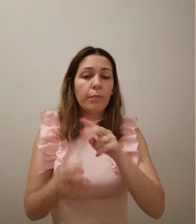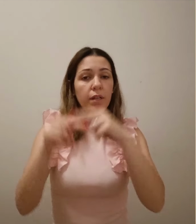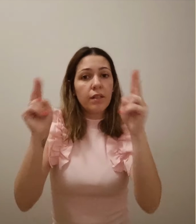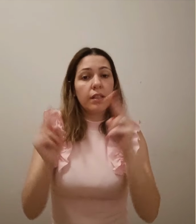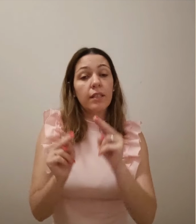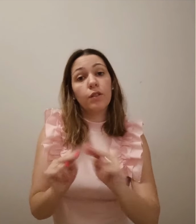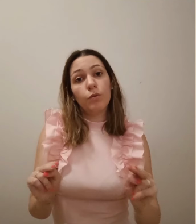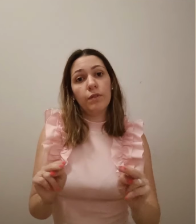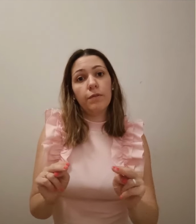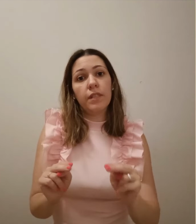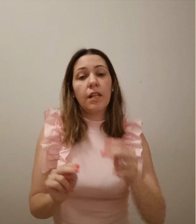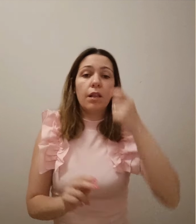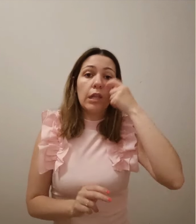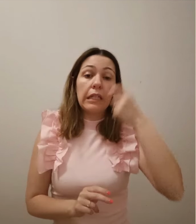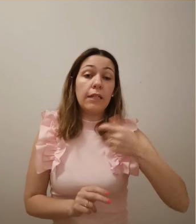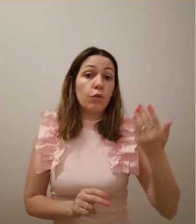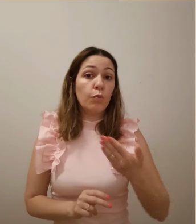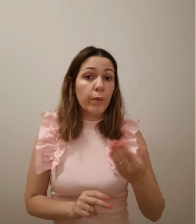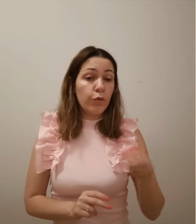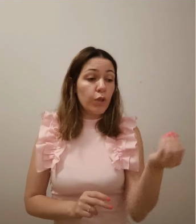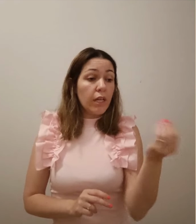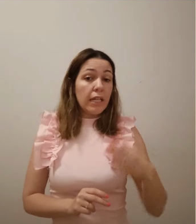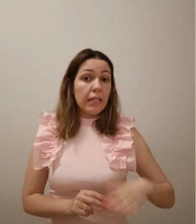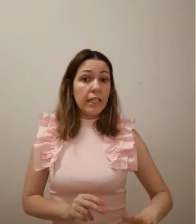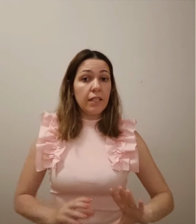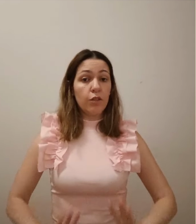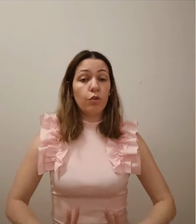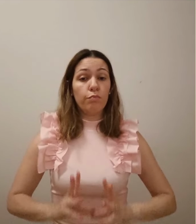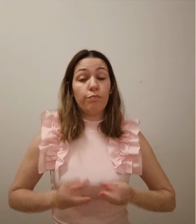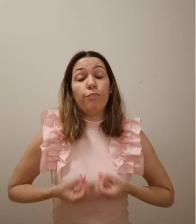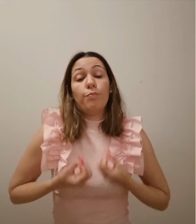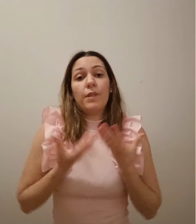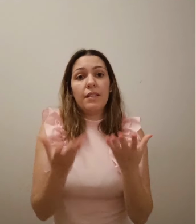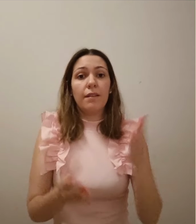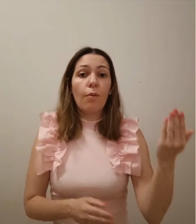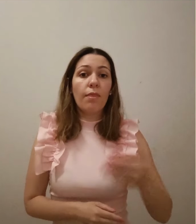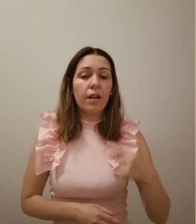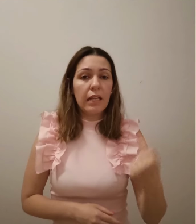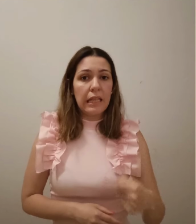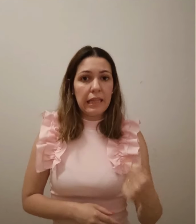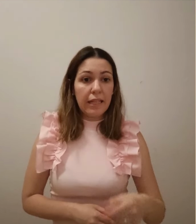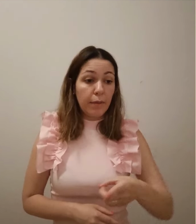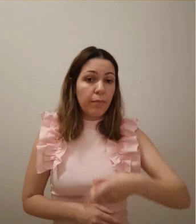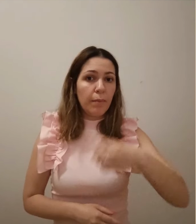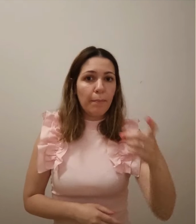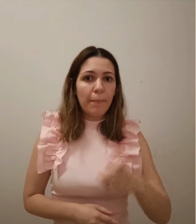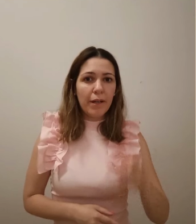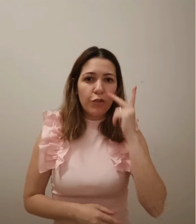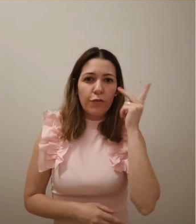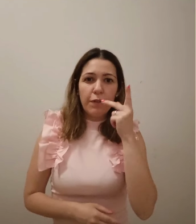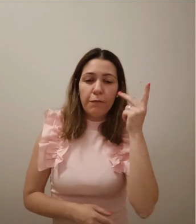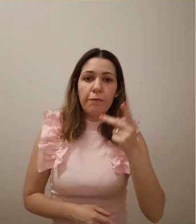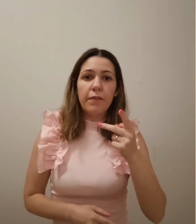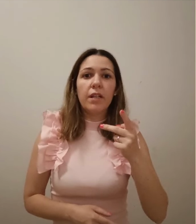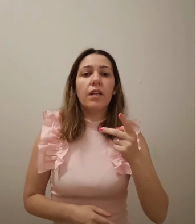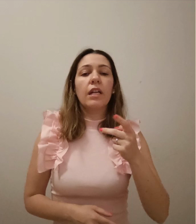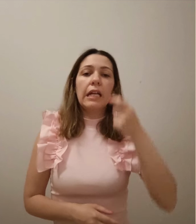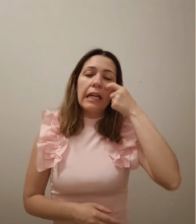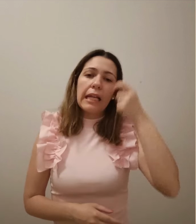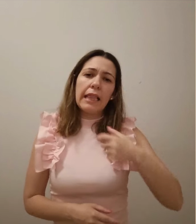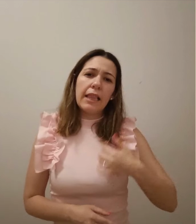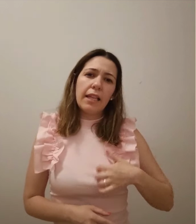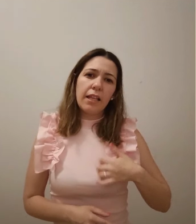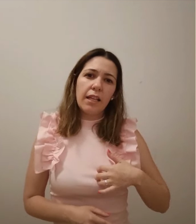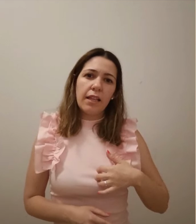As crianças têm o direito de expressarem. Artigo 13º. Pela paz, podendo viver em dignidade e igualdade de